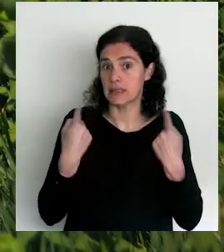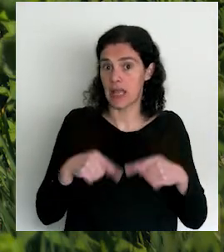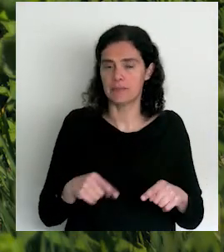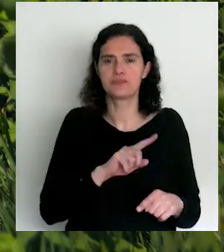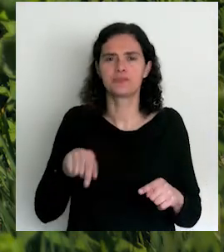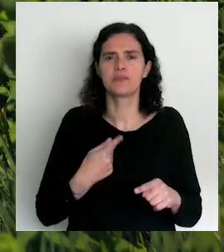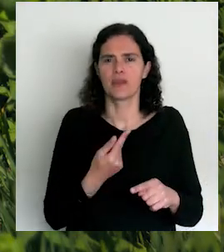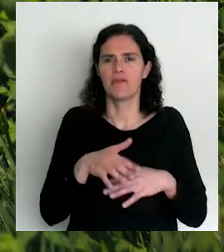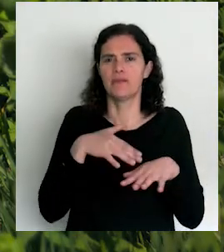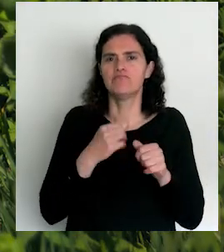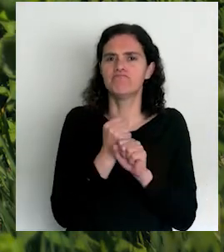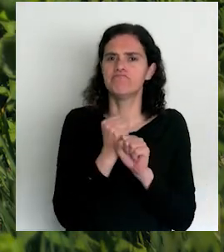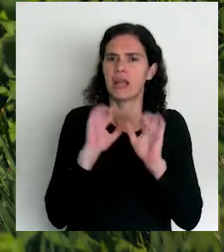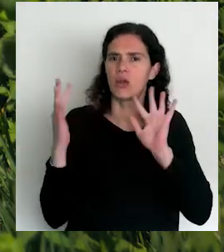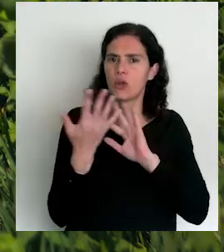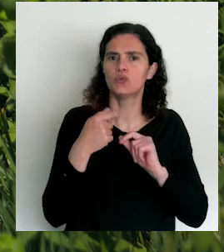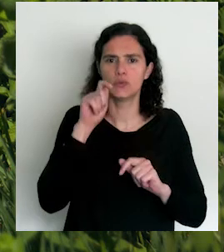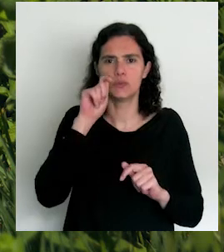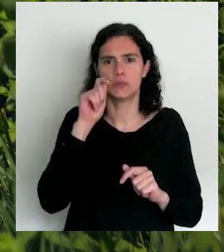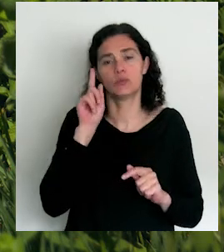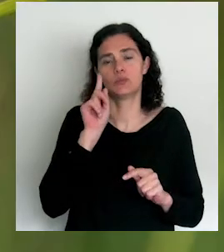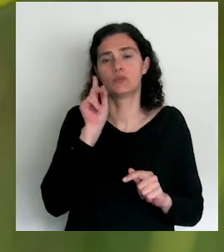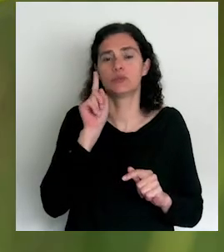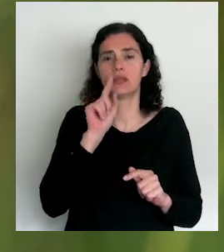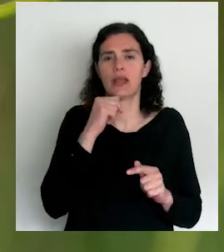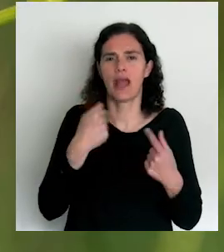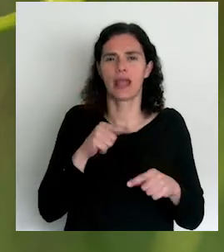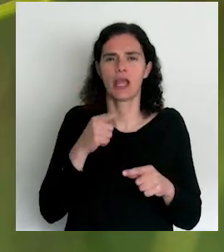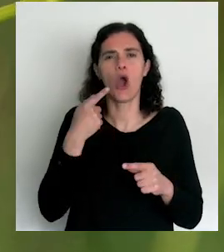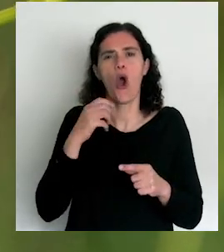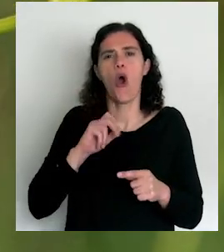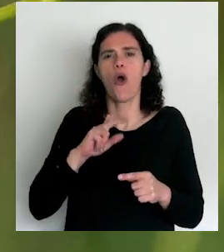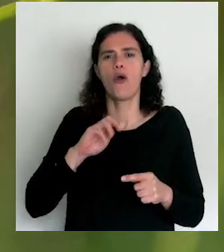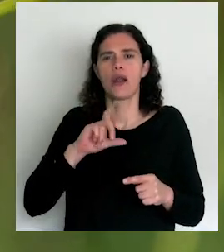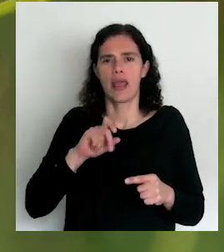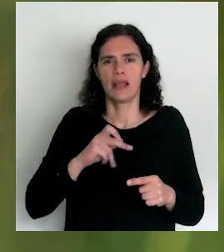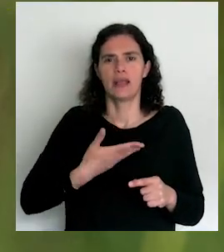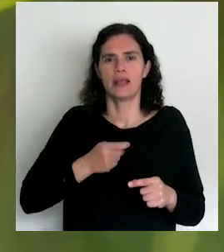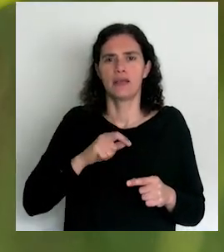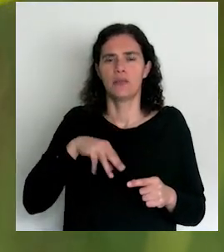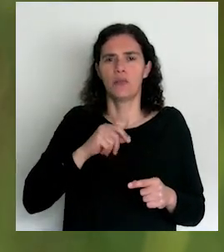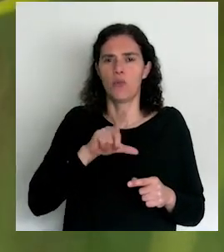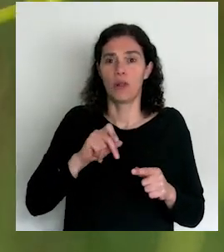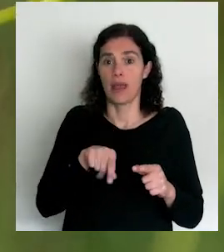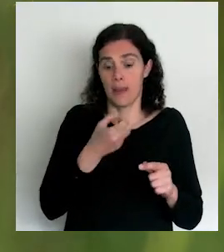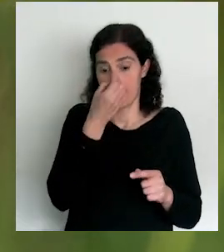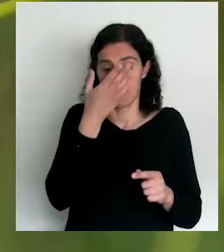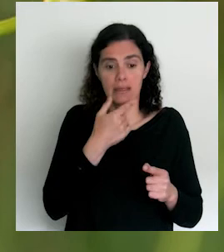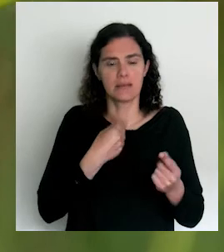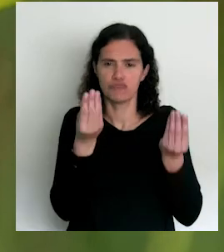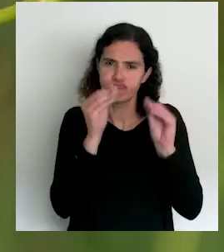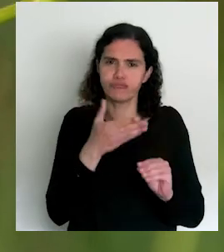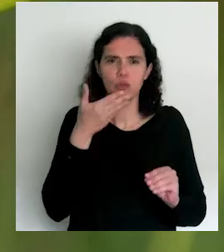são interessantes e que cumprem um papel ecológico importante. Temos aqui ao lado a orelha de mula, por exemplo, a Alisma lanceolata, que além de ser uma